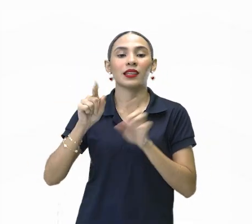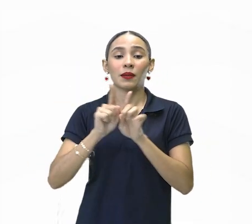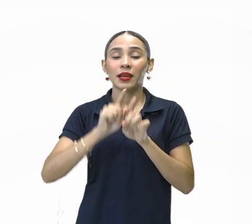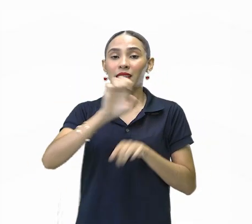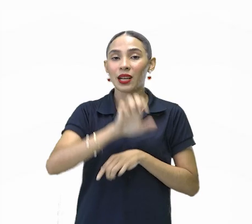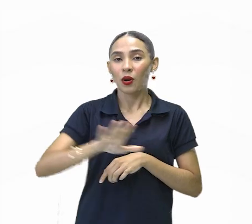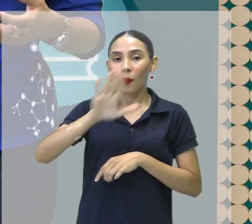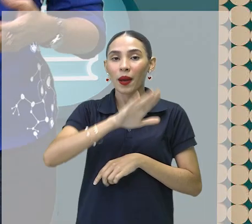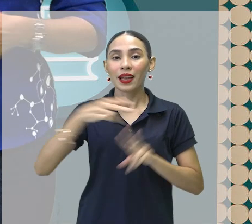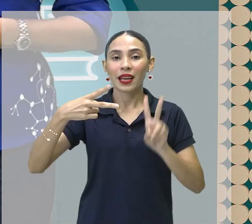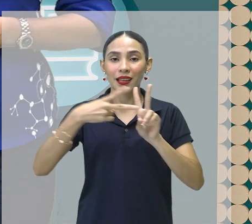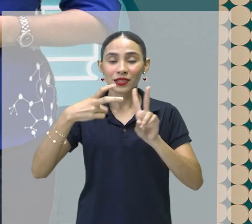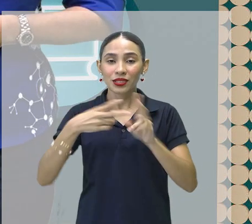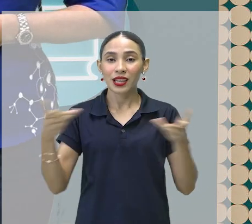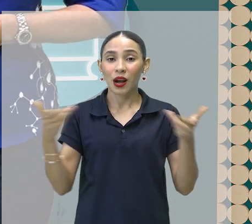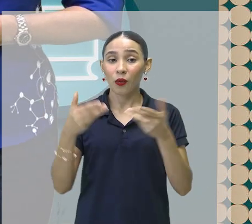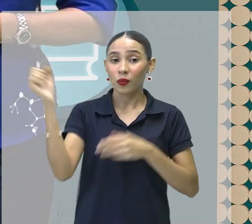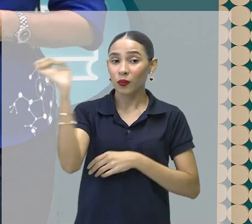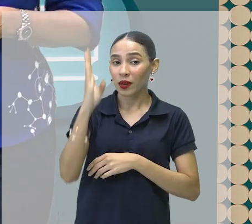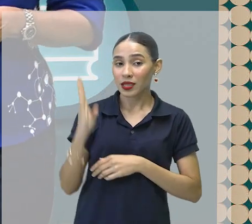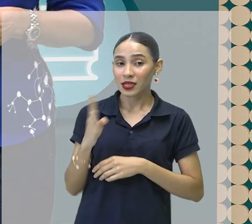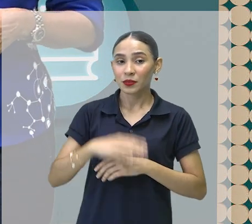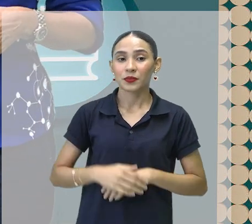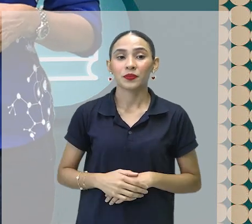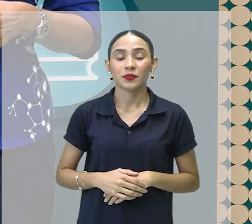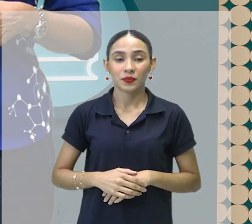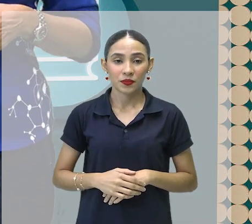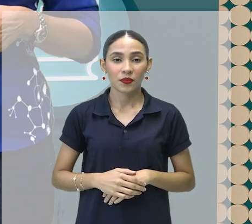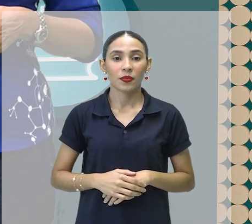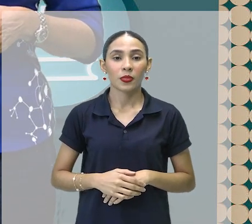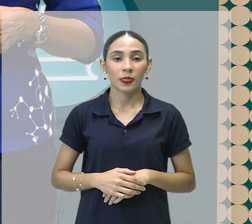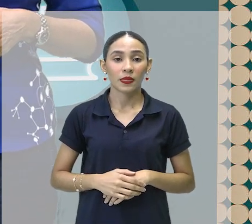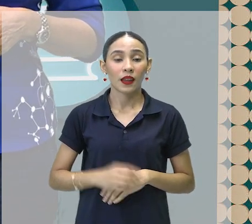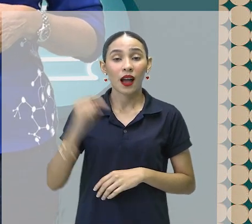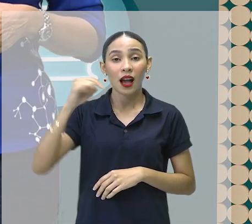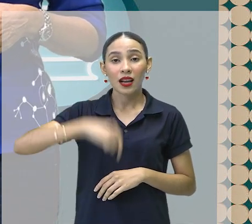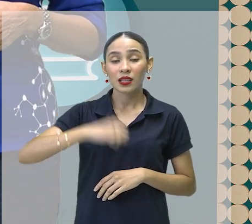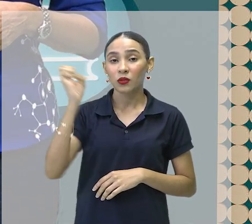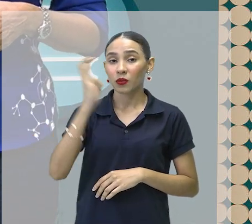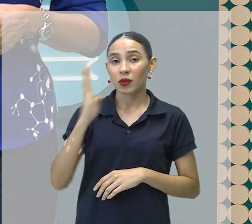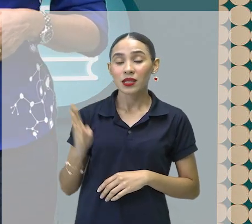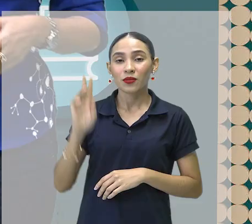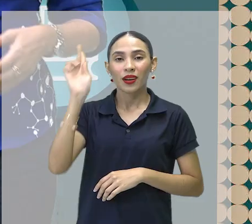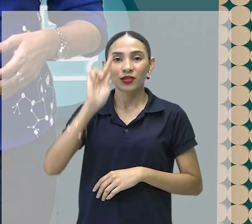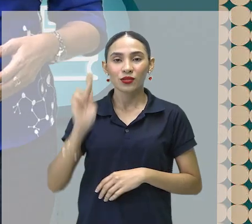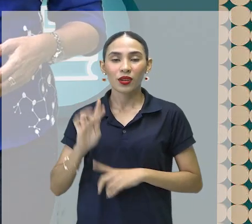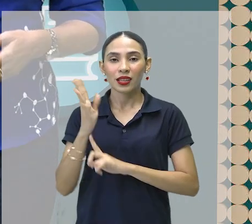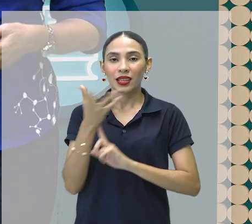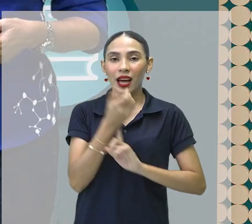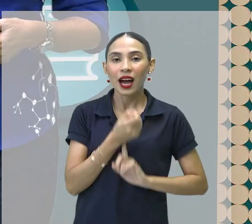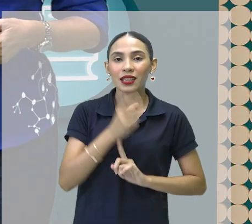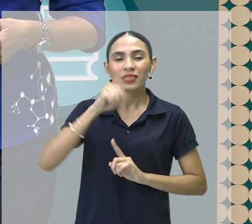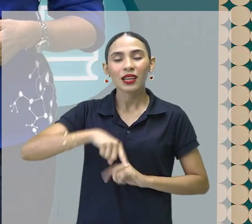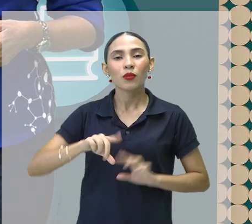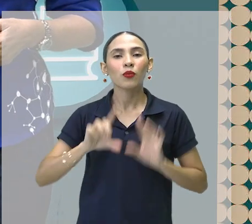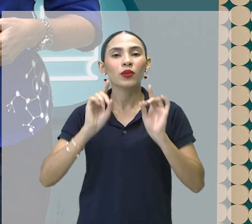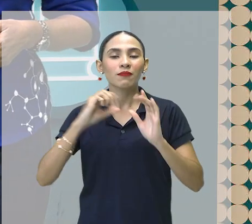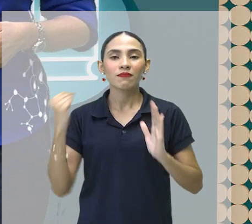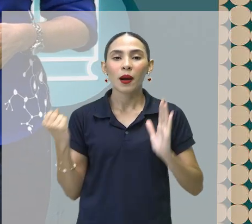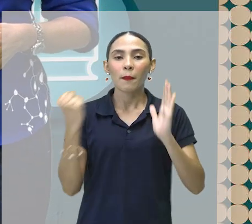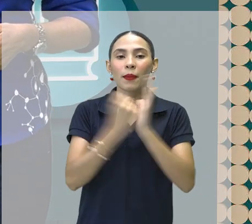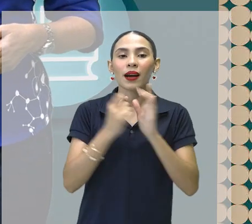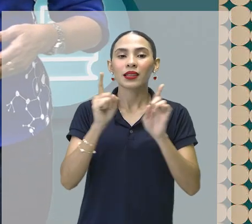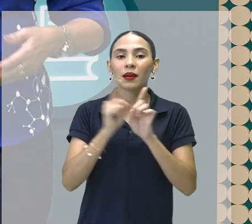vamos agora ao Brasil. Bem, no Brasil, a história da arte é profundamente marcada